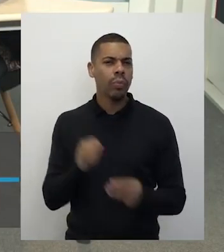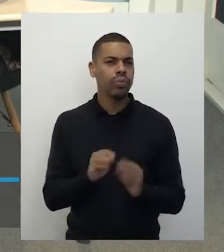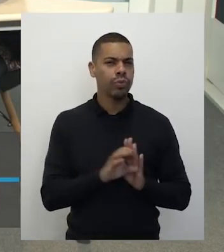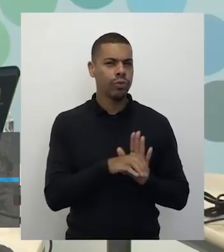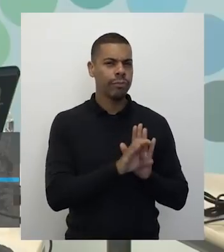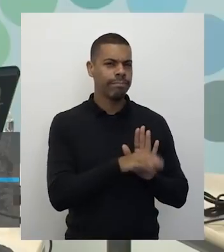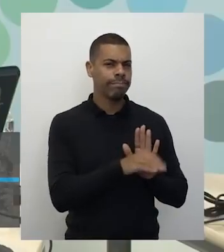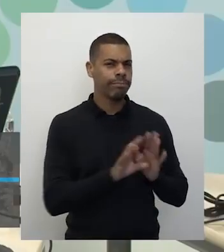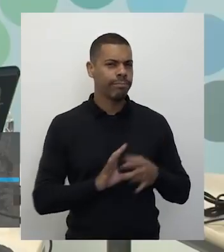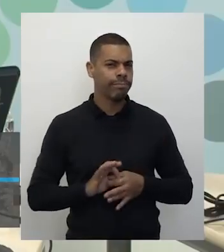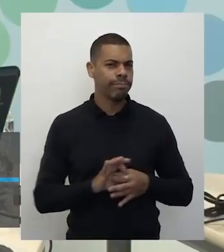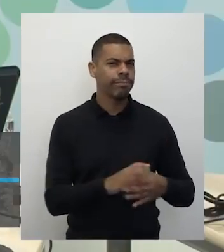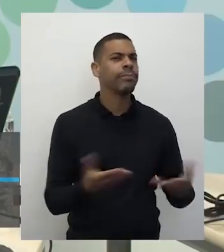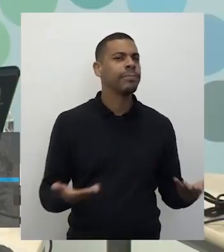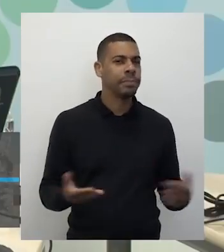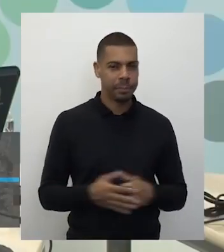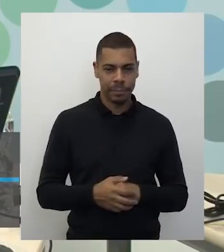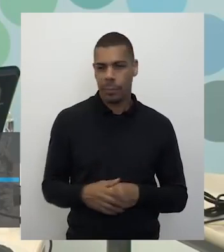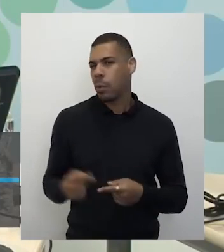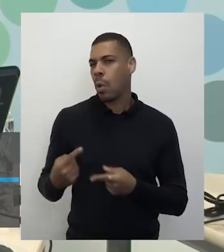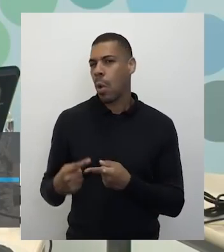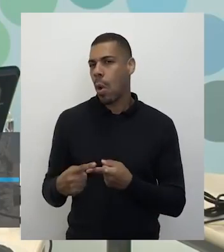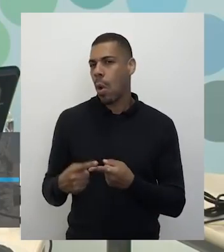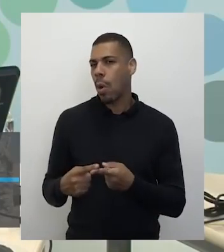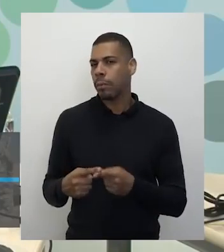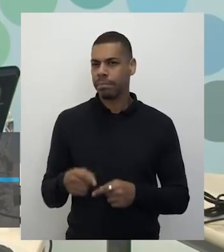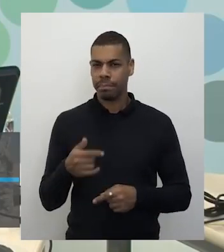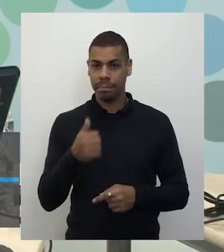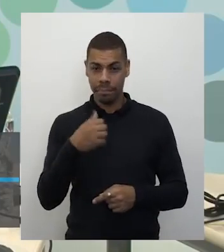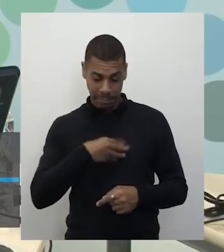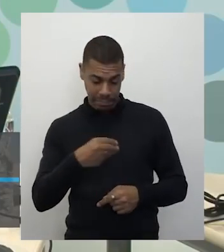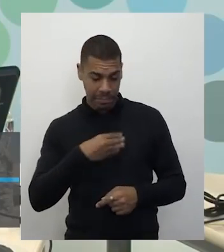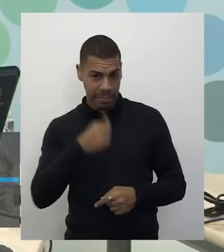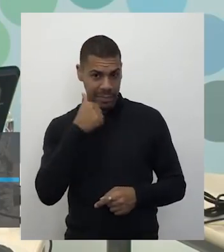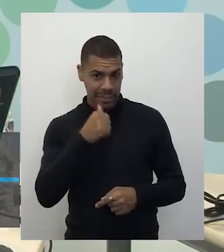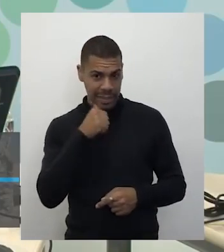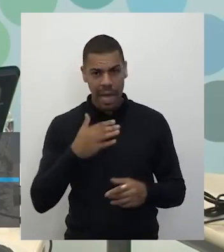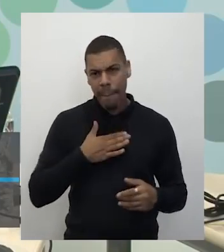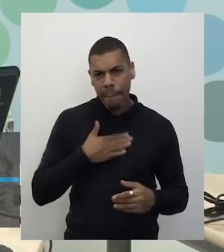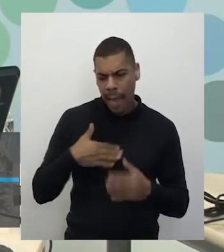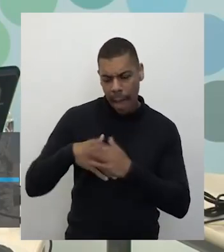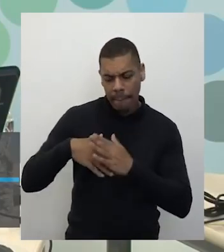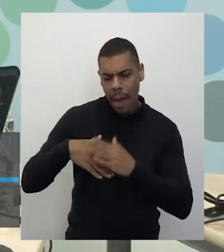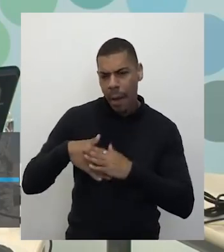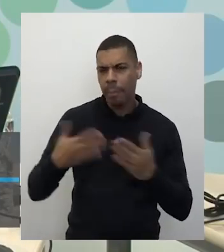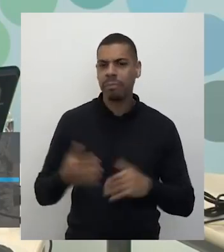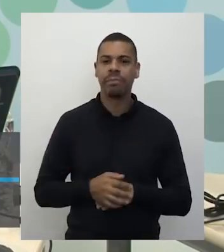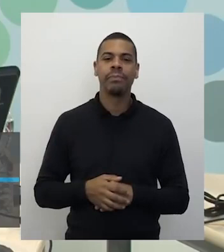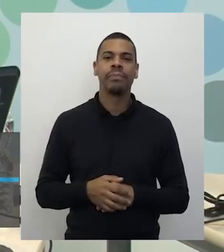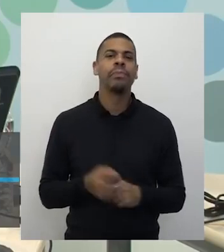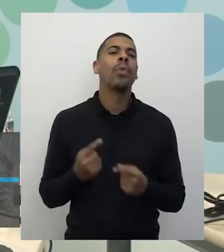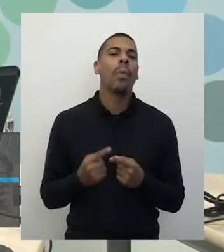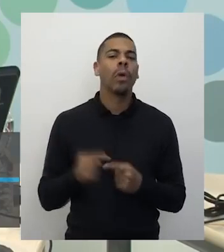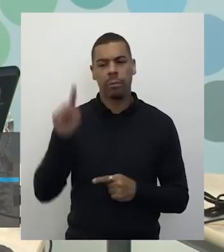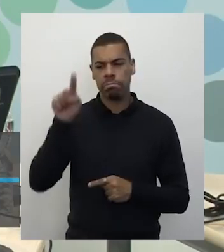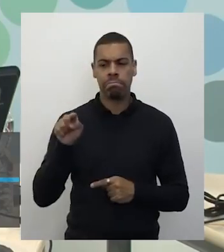muita coisa, eu entendo, gente. Então, assim, por que a Glorinha respondeu ao pai aí, minha mão, no final? Bem brava, inclusive. Porque ela colocou até um ponto